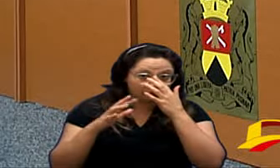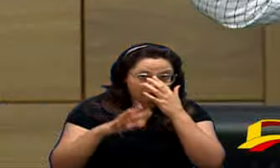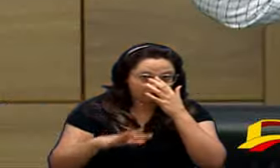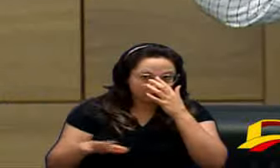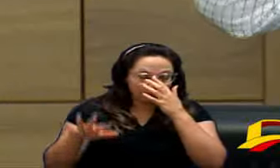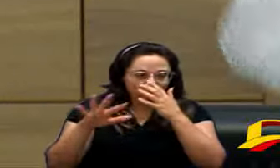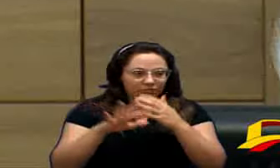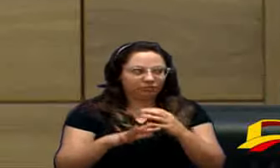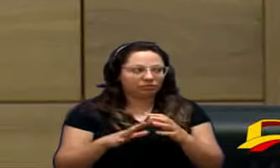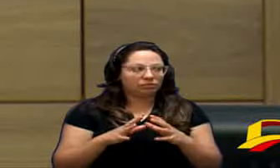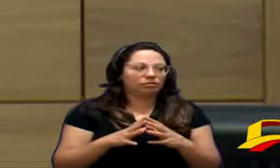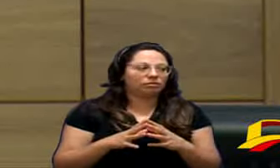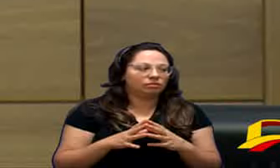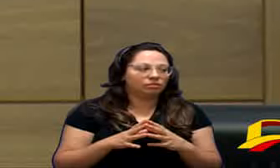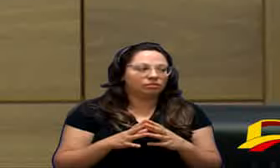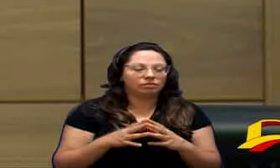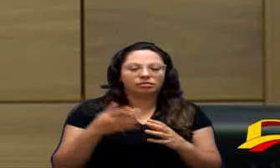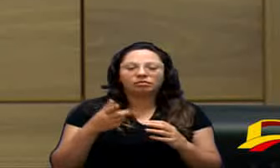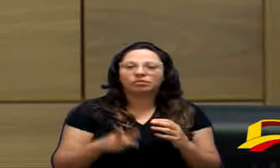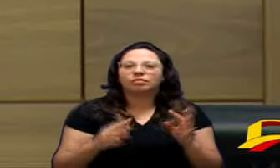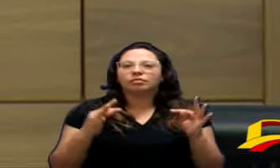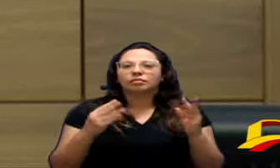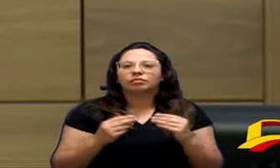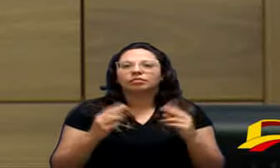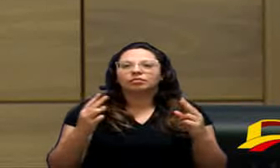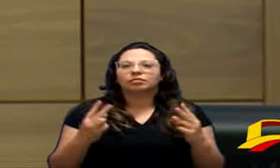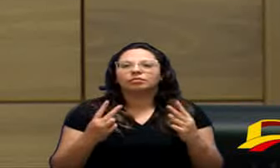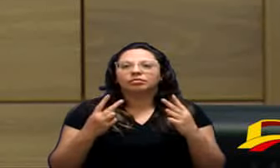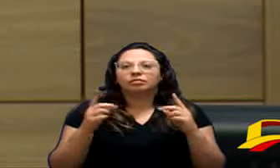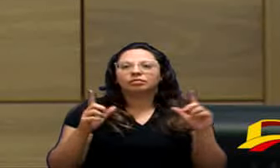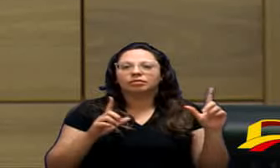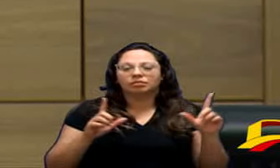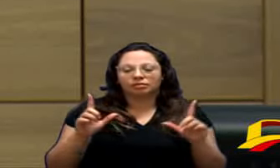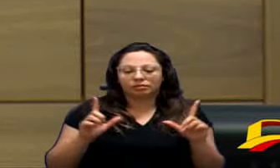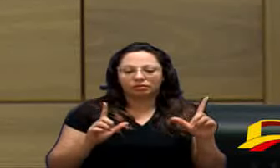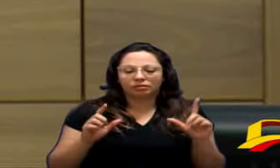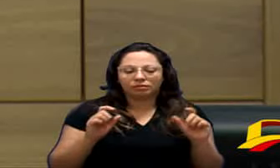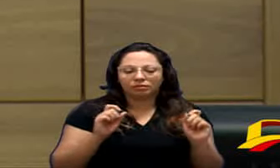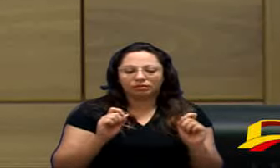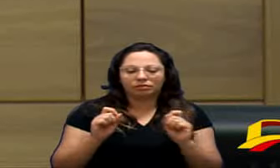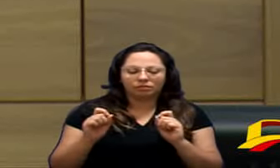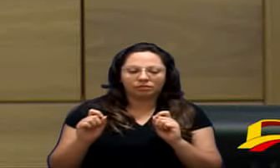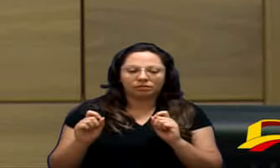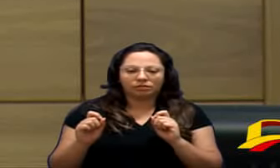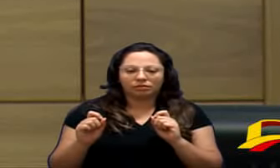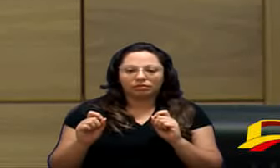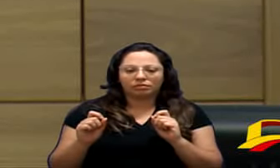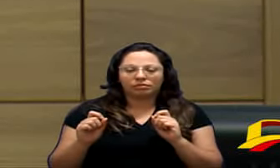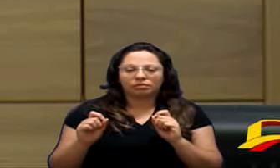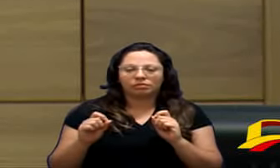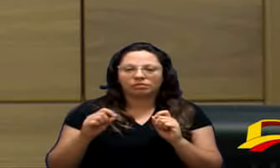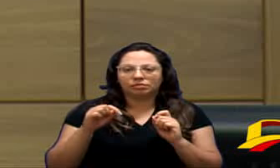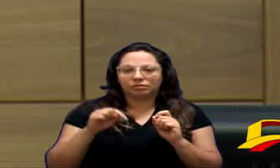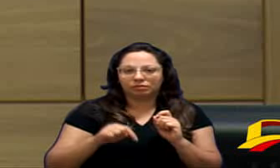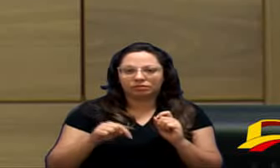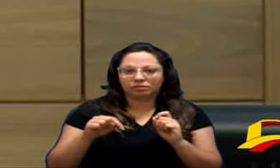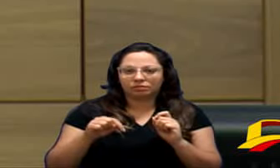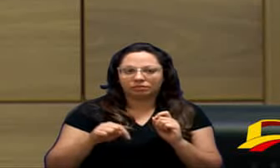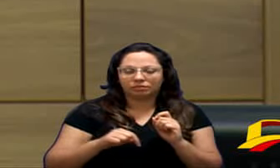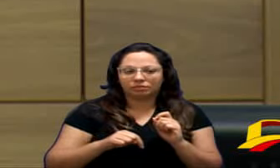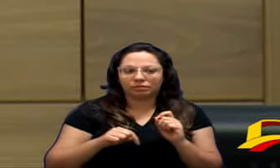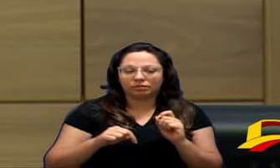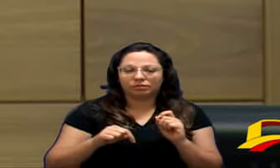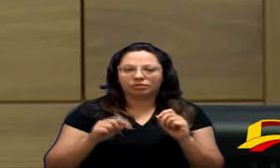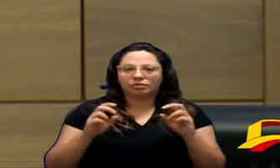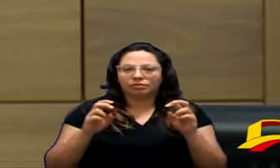e público presente as pessoas que nos assistem também pela TV que as audiências públicas aqui na câmara do plano